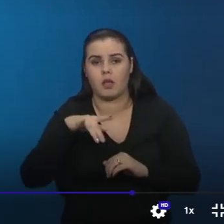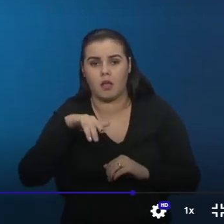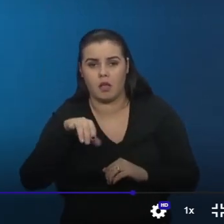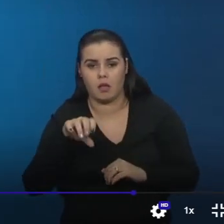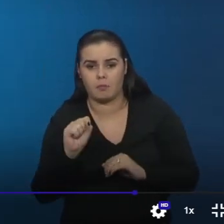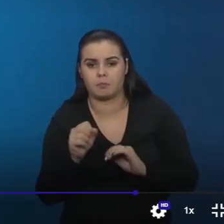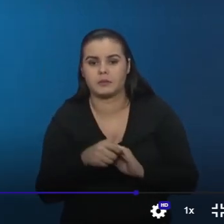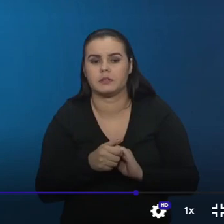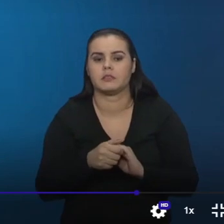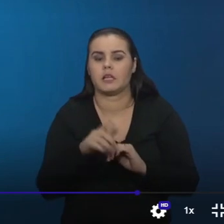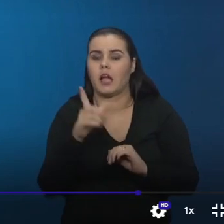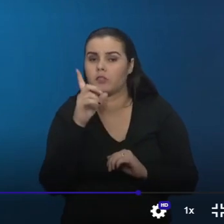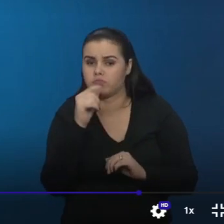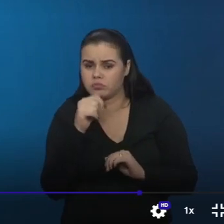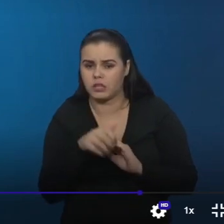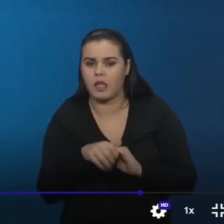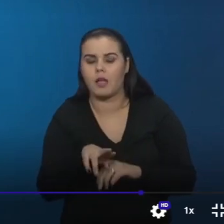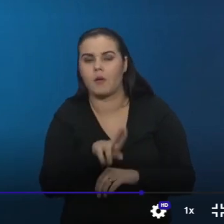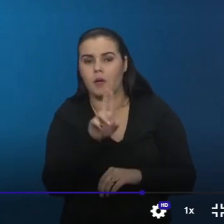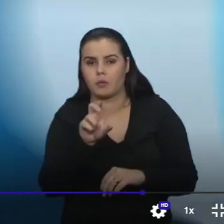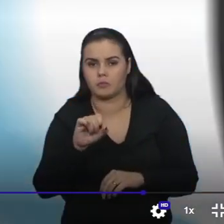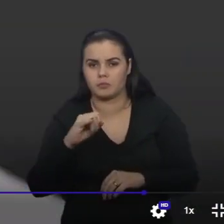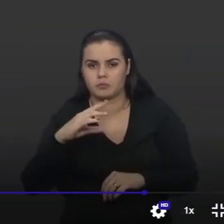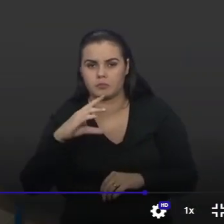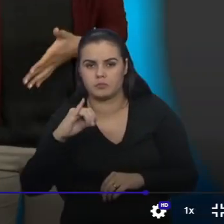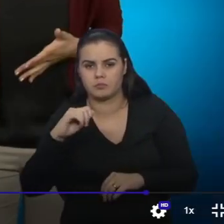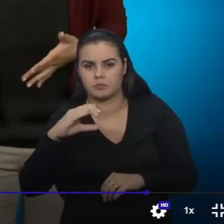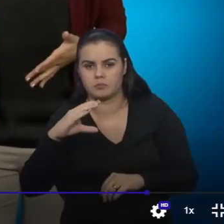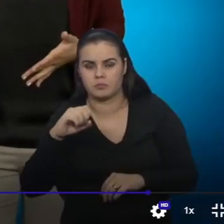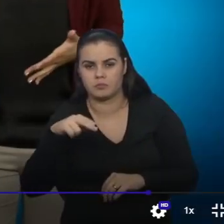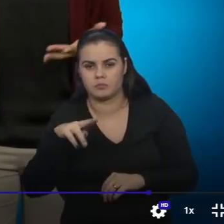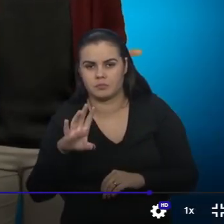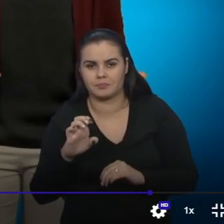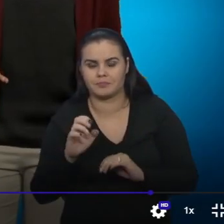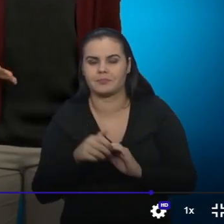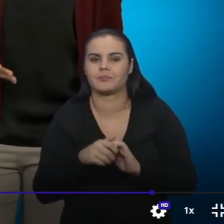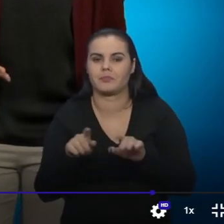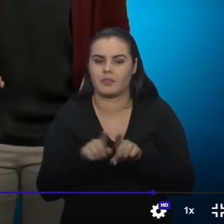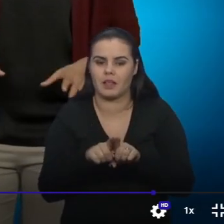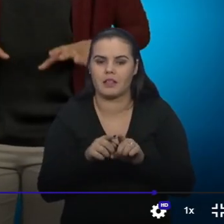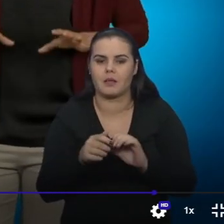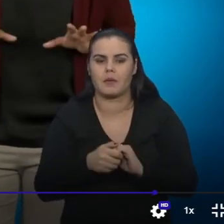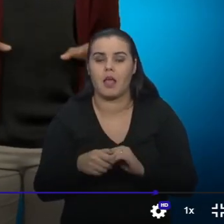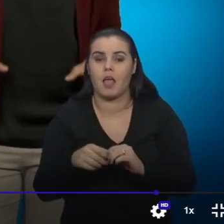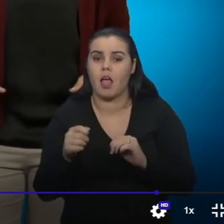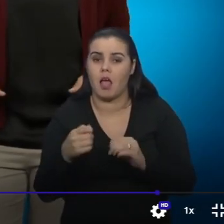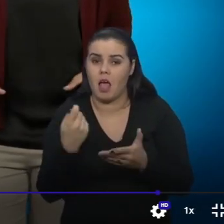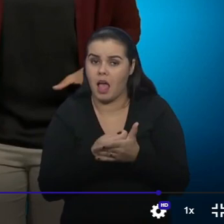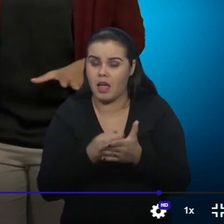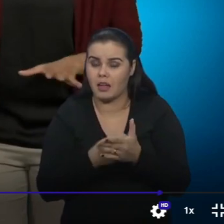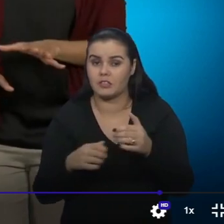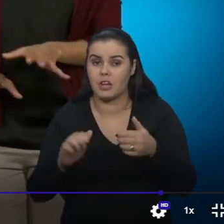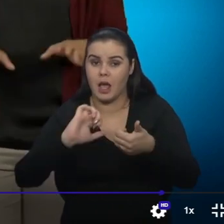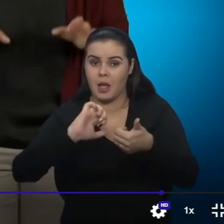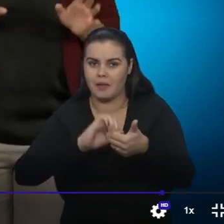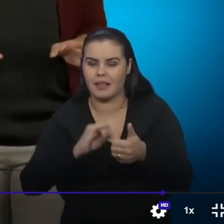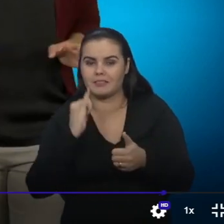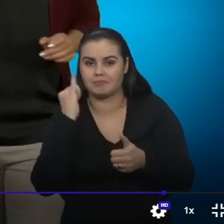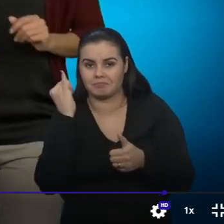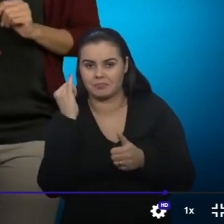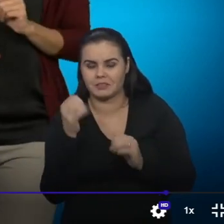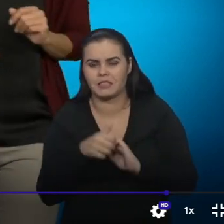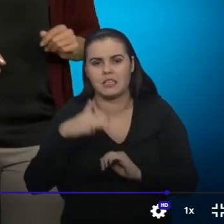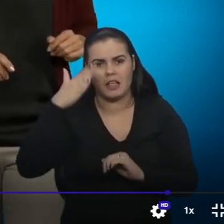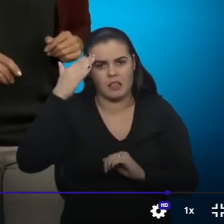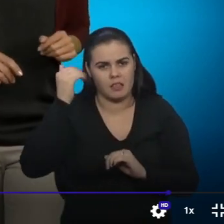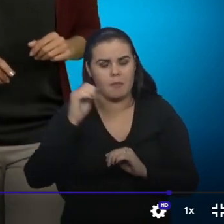molhadas, são aplicados silicone e poliuretano. Para garantir a qualidade do acabamento, é necessário conhecer a função de cada um